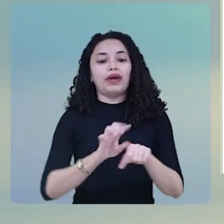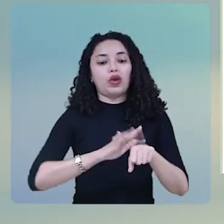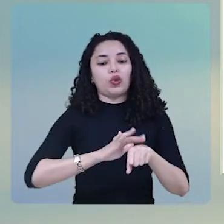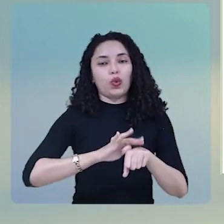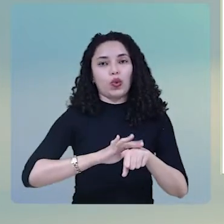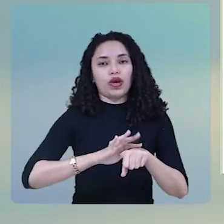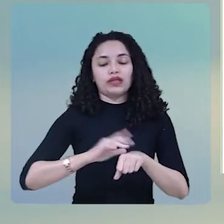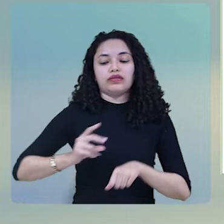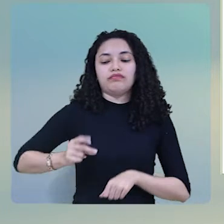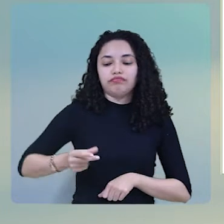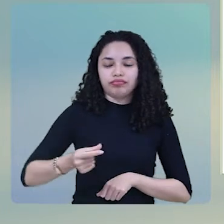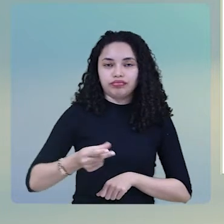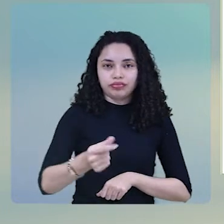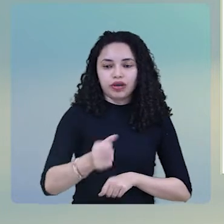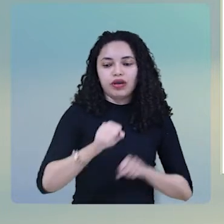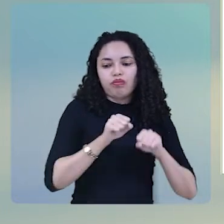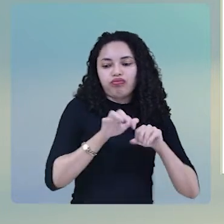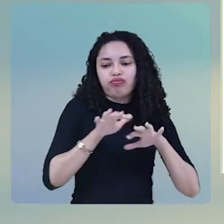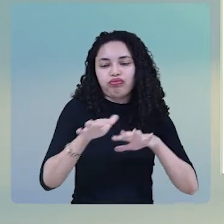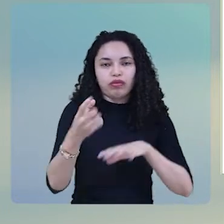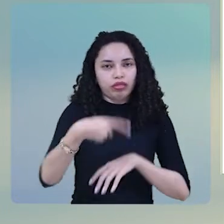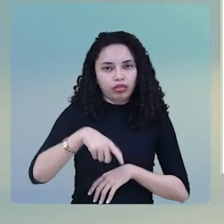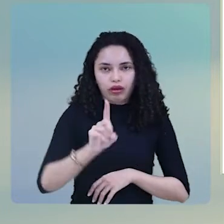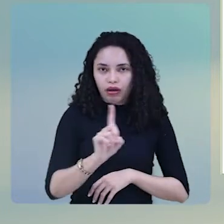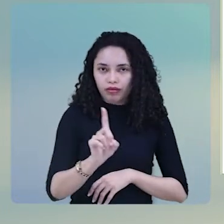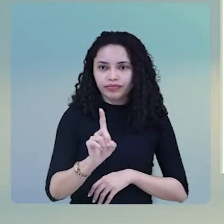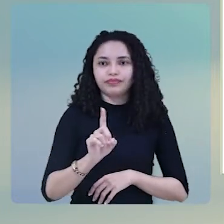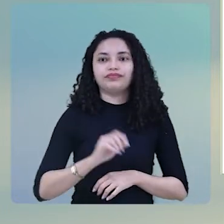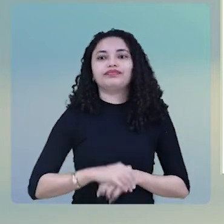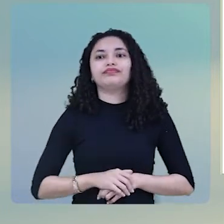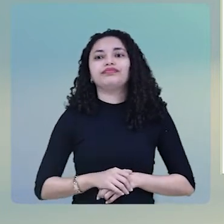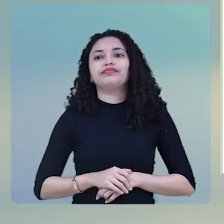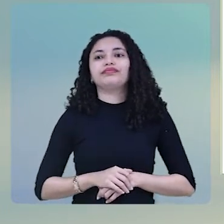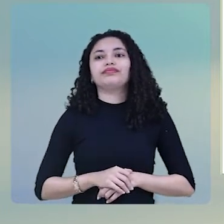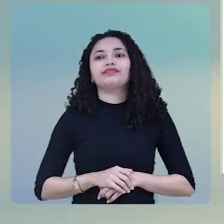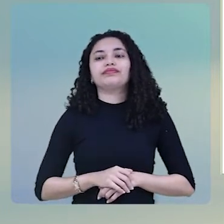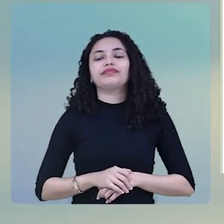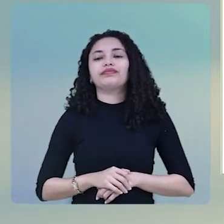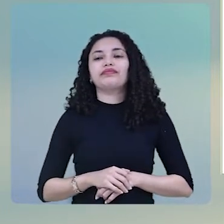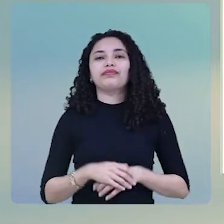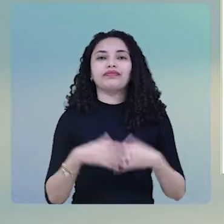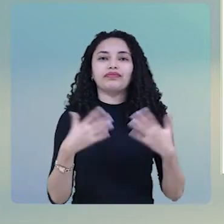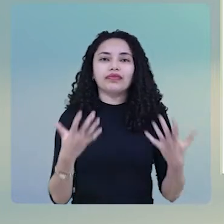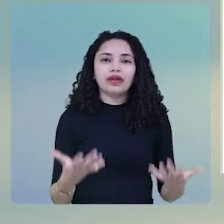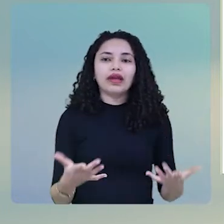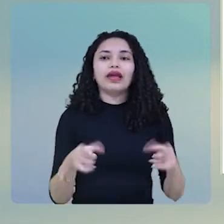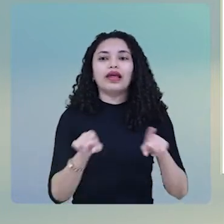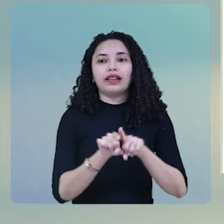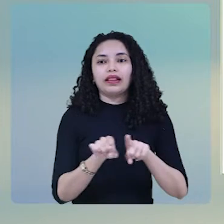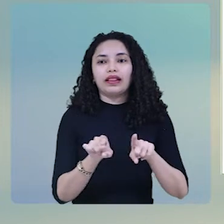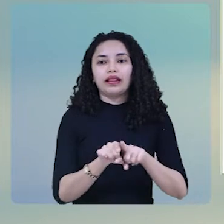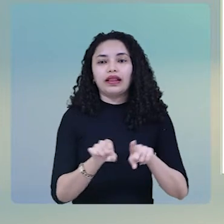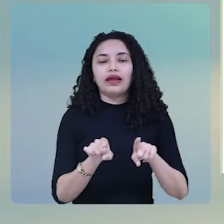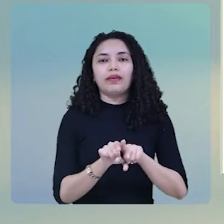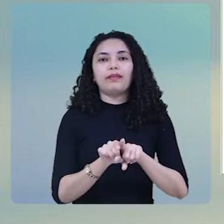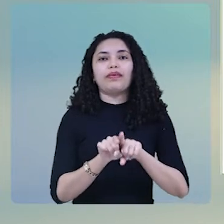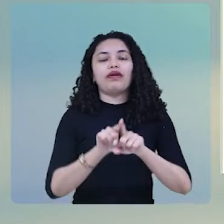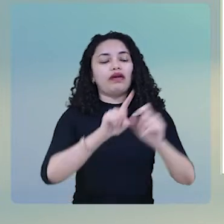não transmissíveis e como a educação física ajuda no combate a essas doenças. Vamos falar um pouco